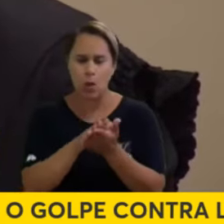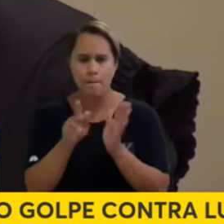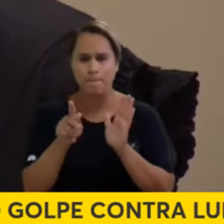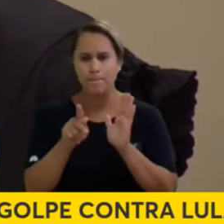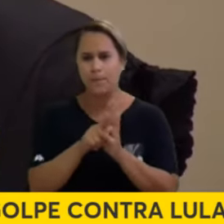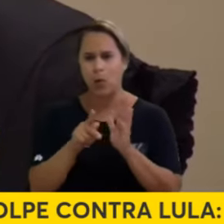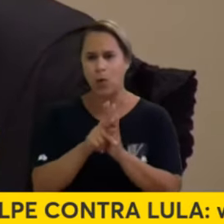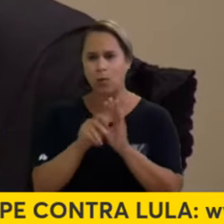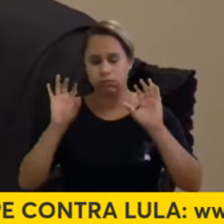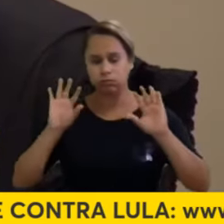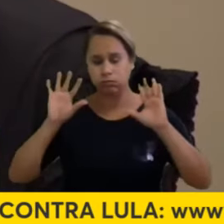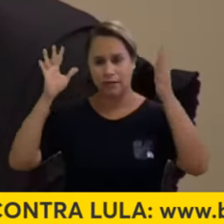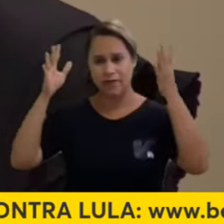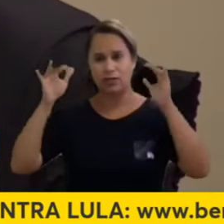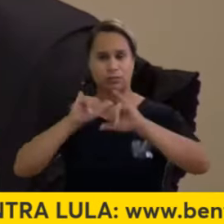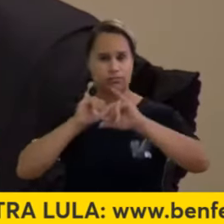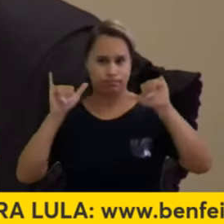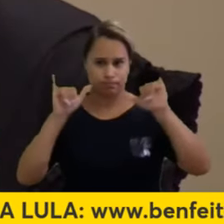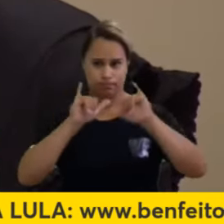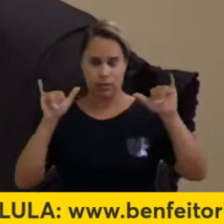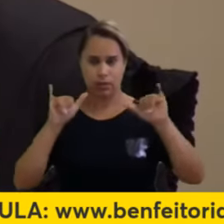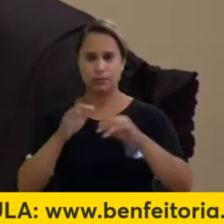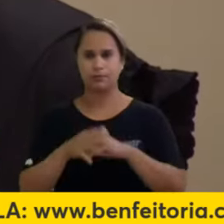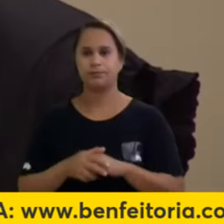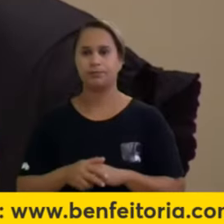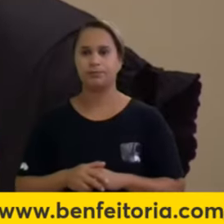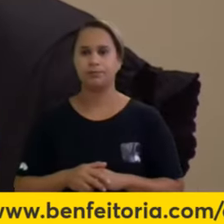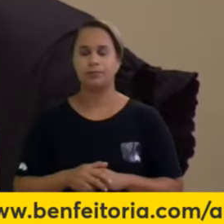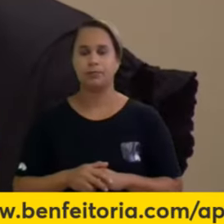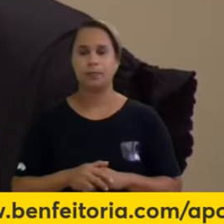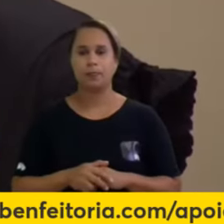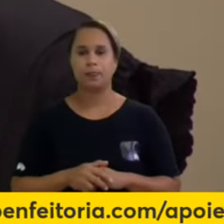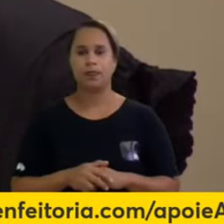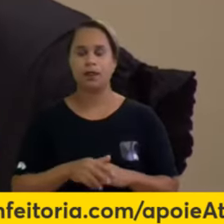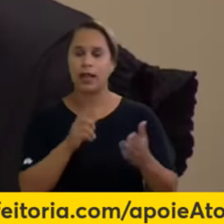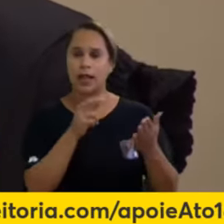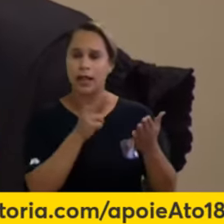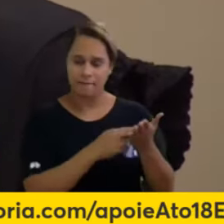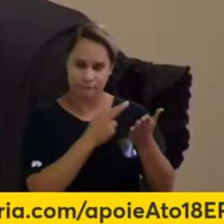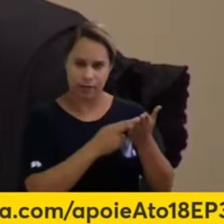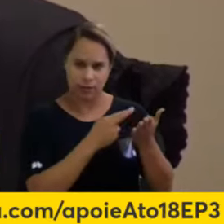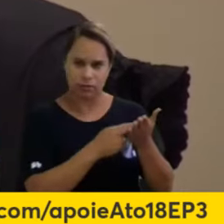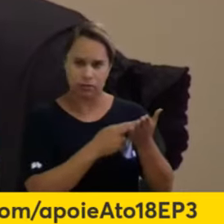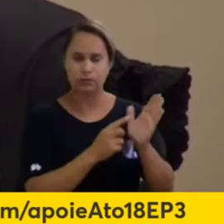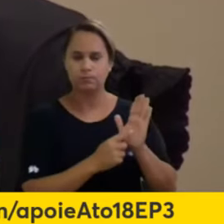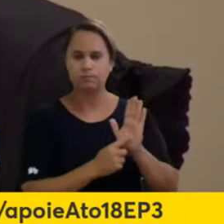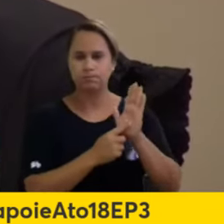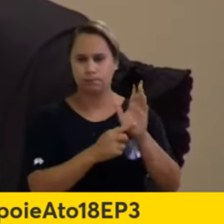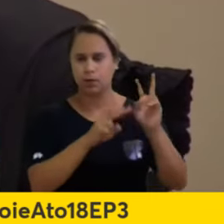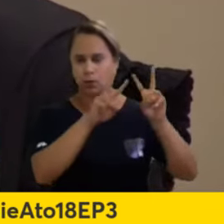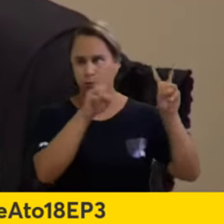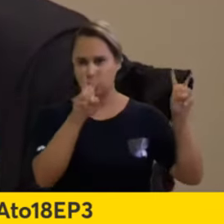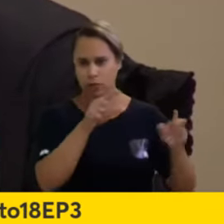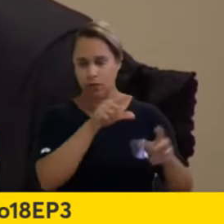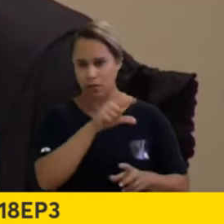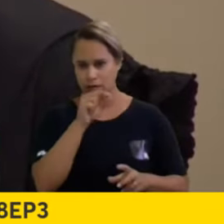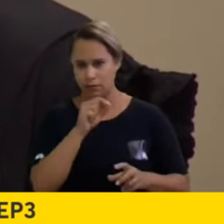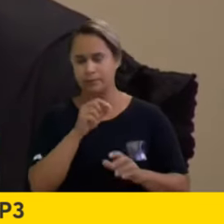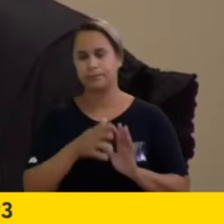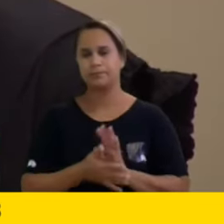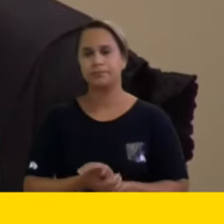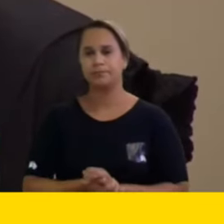e aqui cito a matéria do Wall na qual segundo a reportagem o PT esperava reunir 4.000 pessoas com convocação de militantes do país